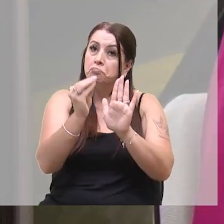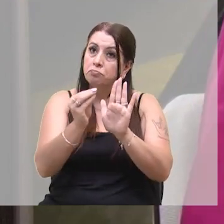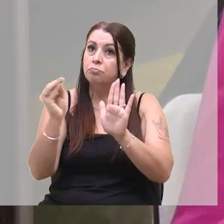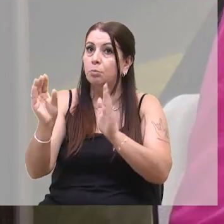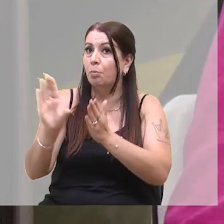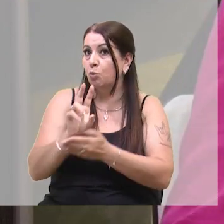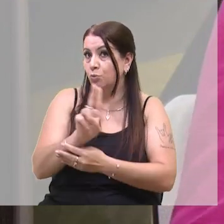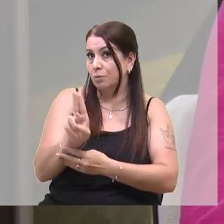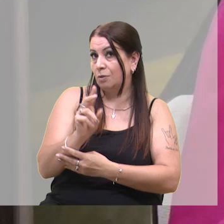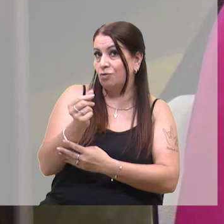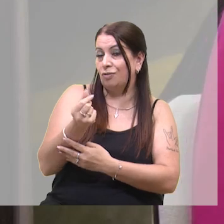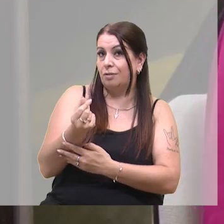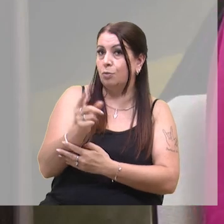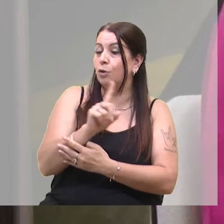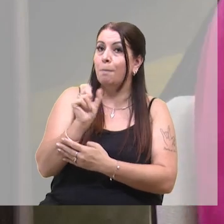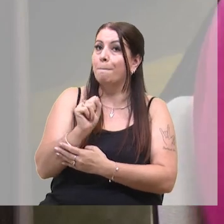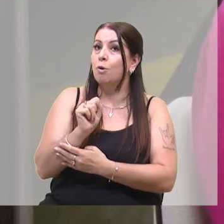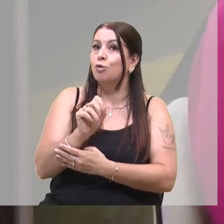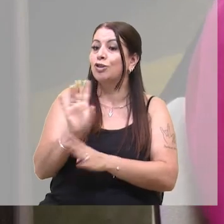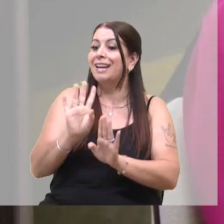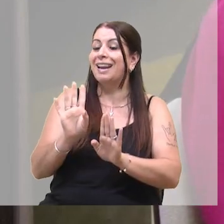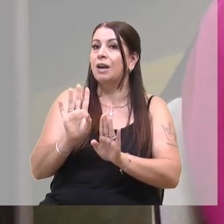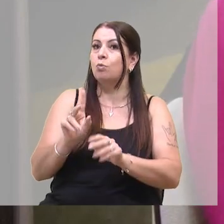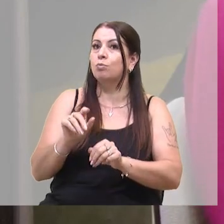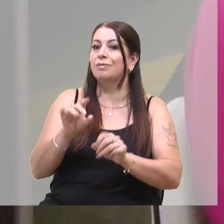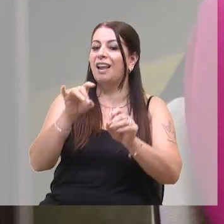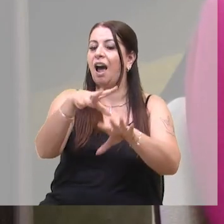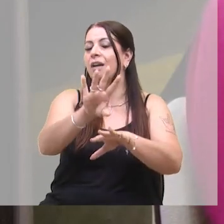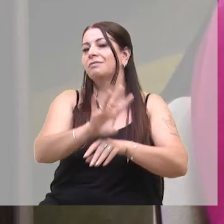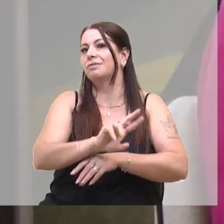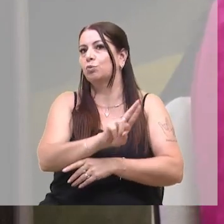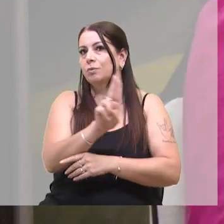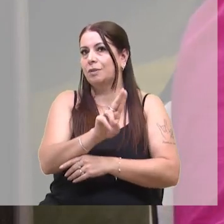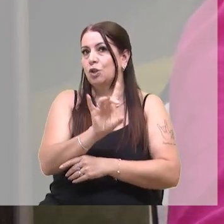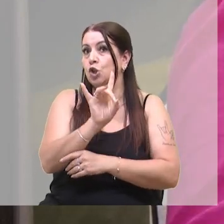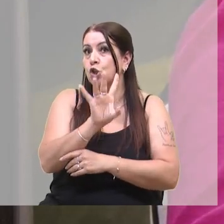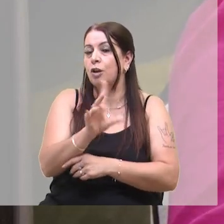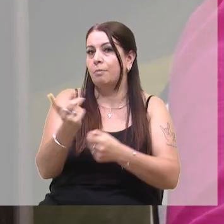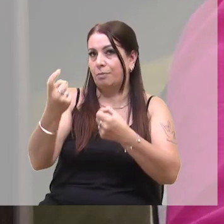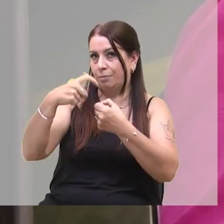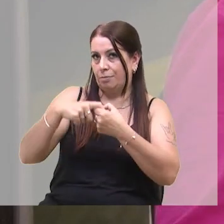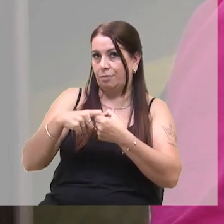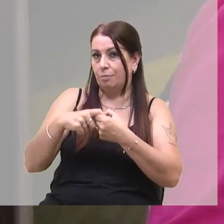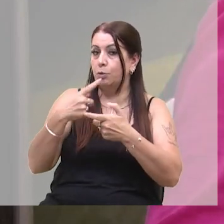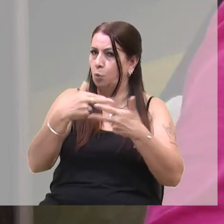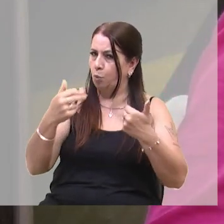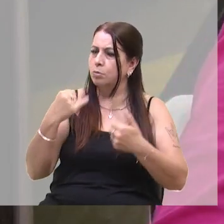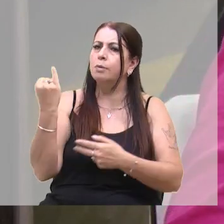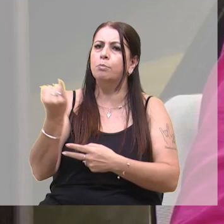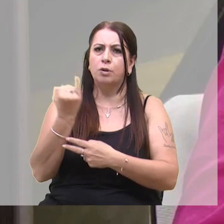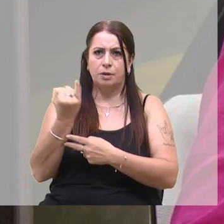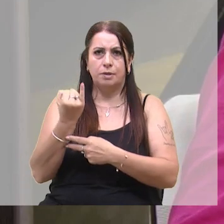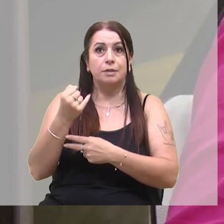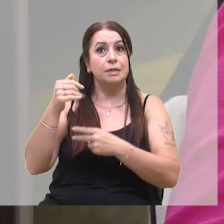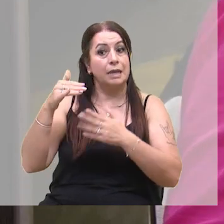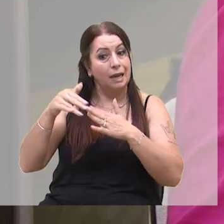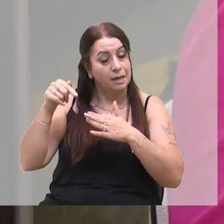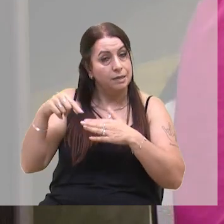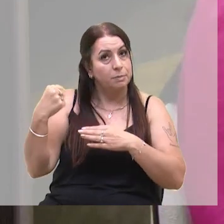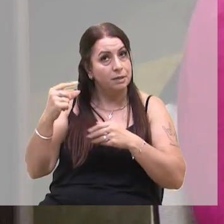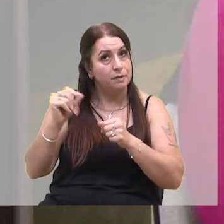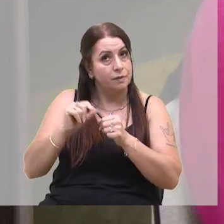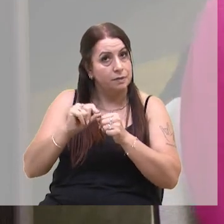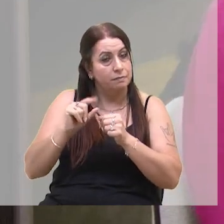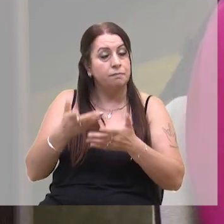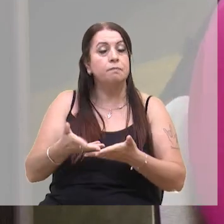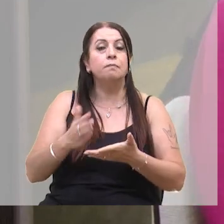falar, indicações de onde o recurso pode ser utilizado. O que a gente não pode é deixar de utilizar apenas para a devolução, porque tem